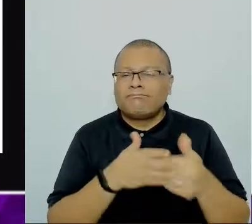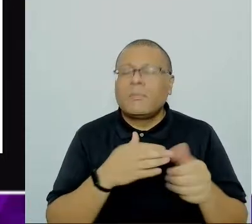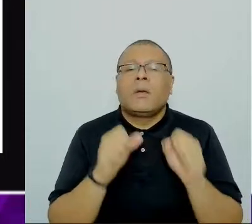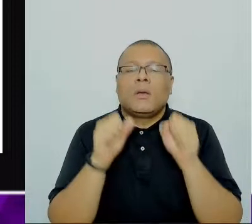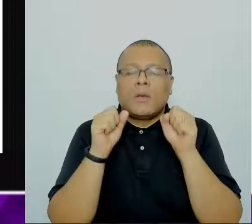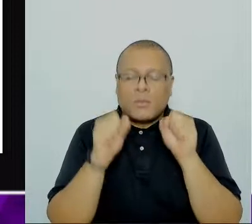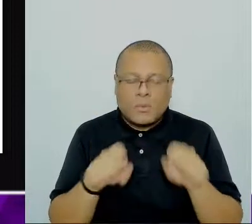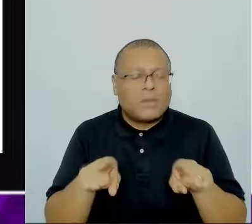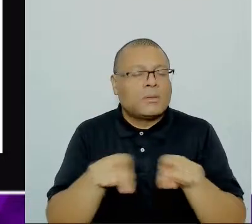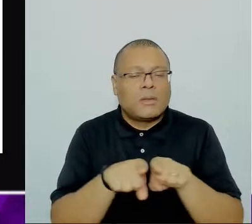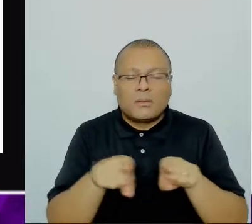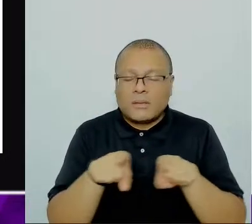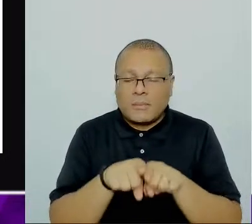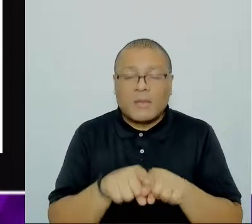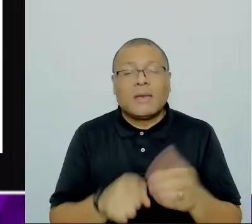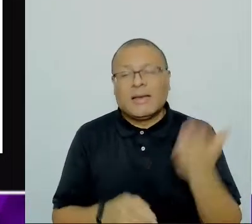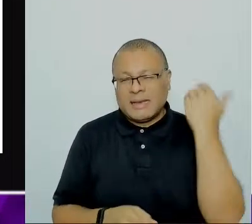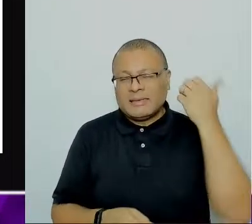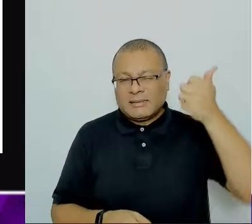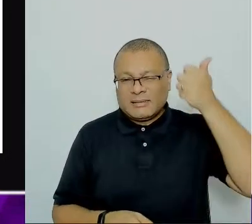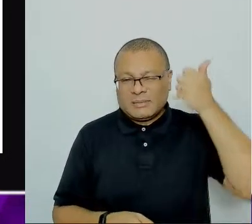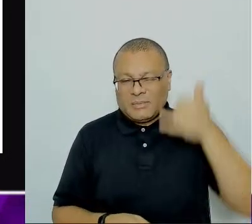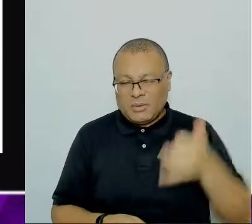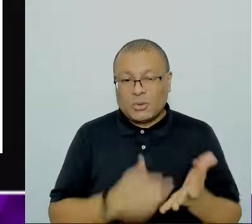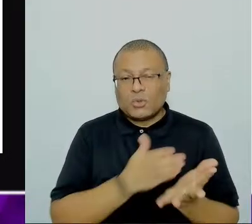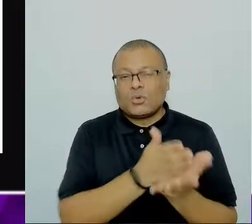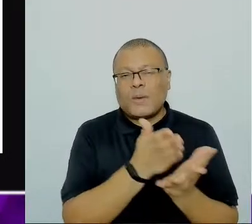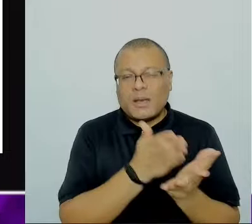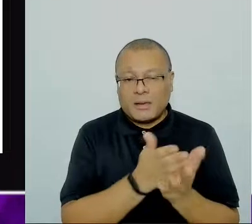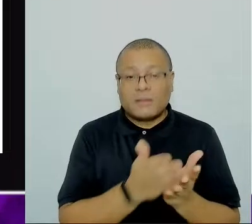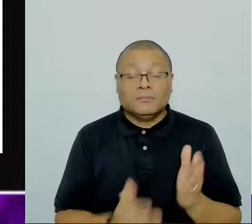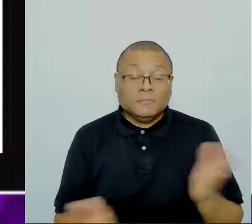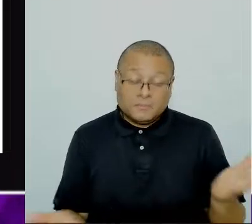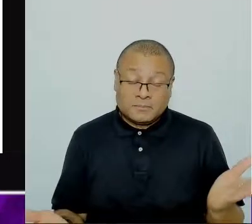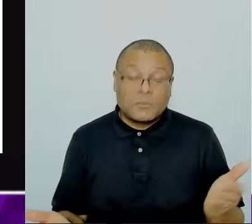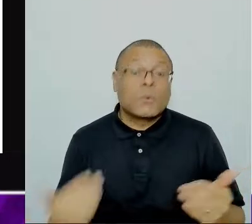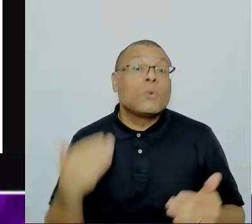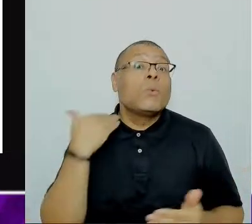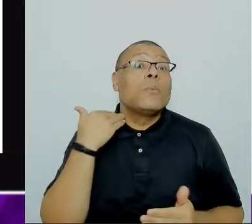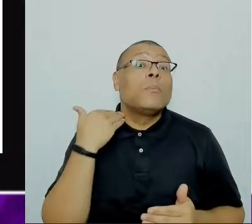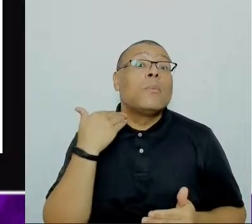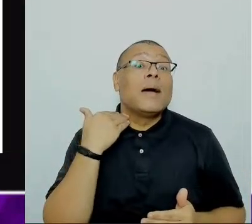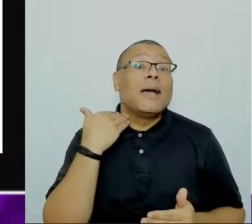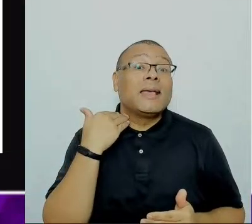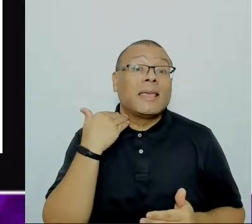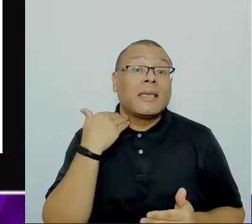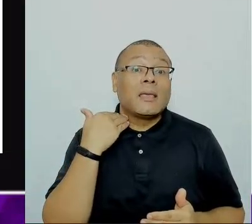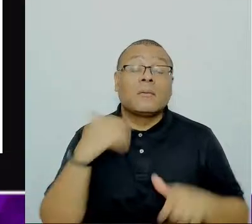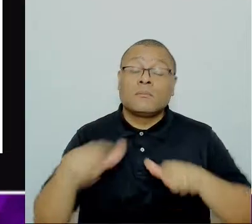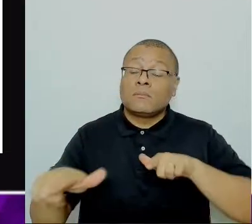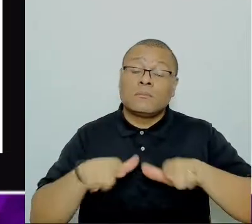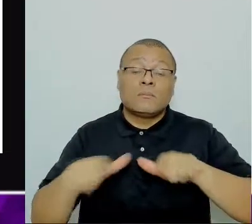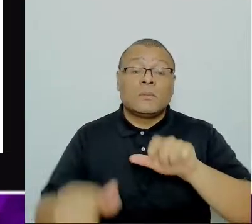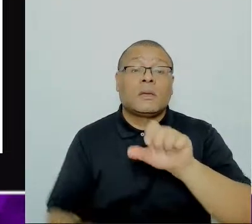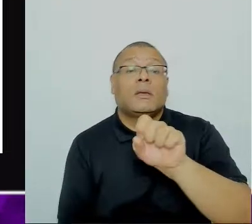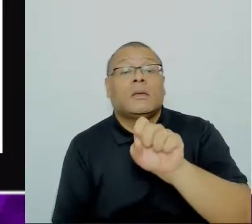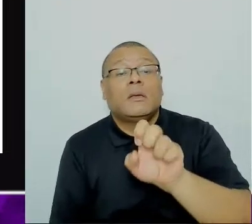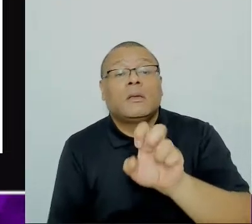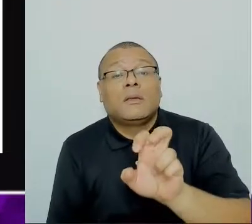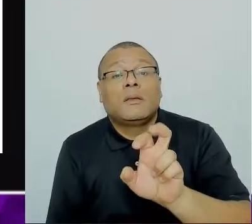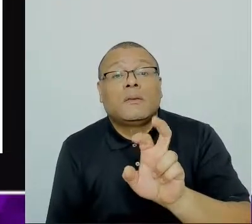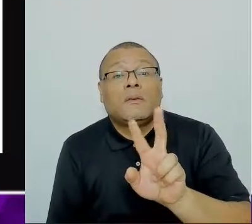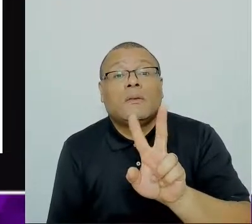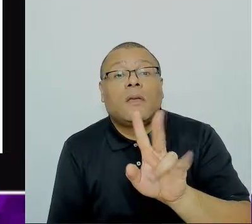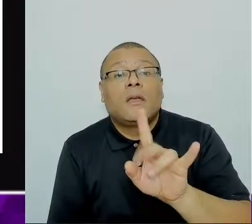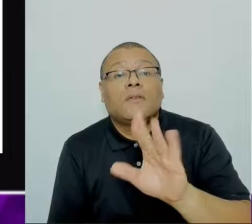sim. Foi comentado, né, numa das trilhas, essa questão do Bank as a Service. Uma empresa do varejo pode entrar nesse mercado também para dar essa experiência